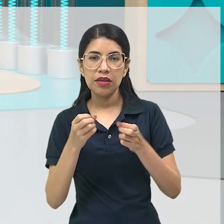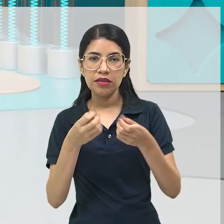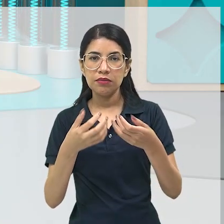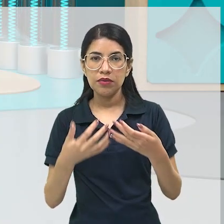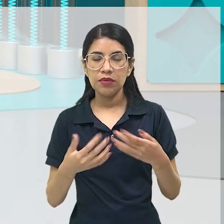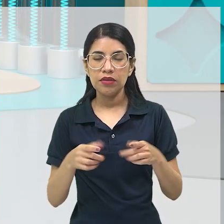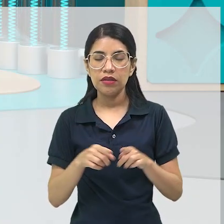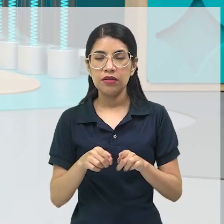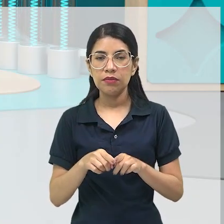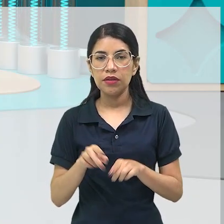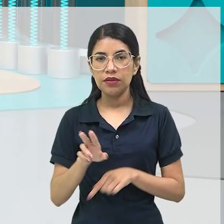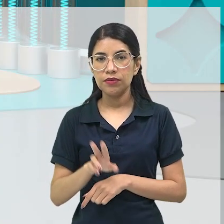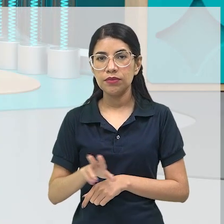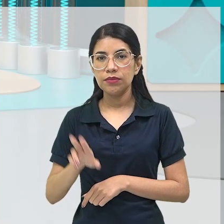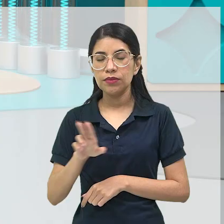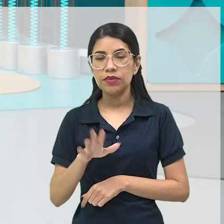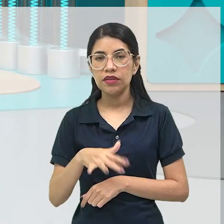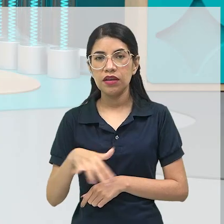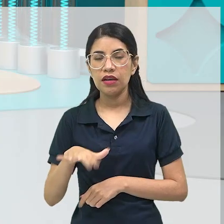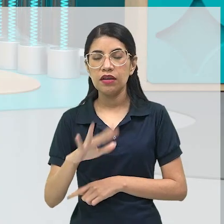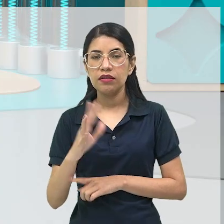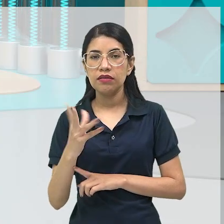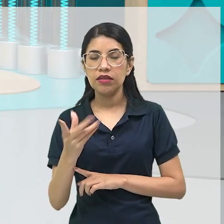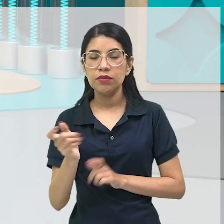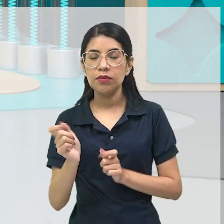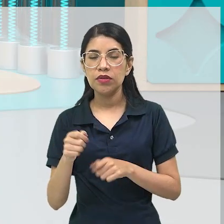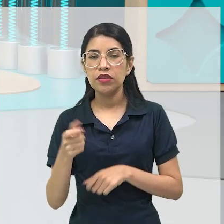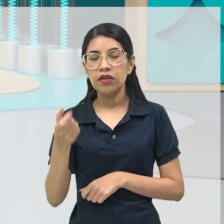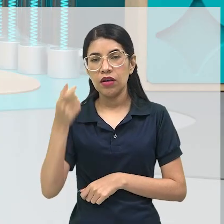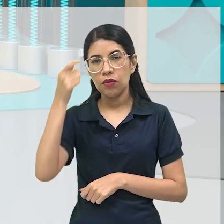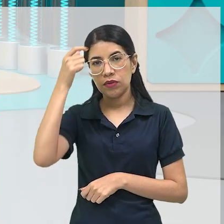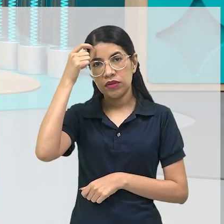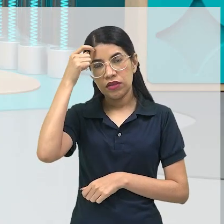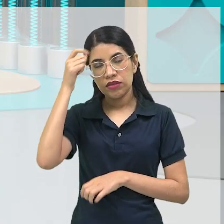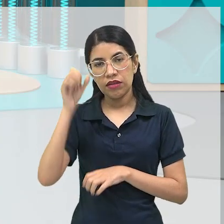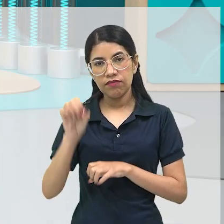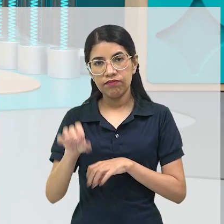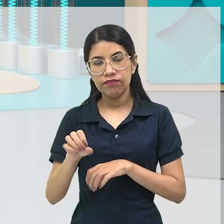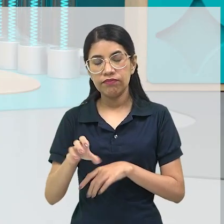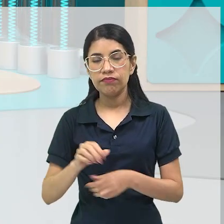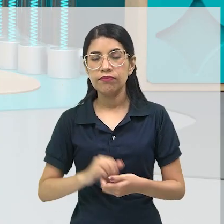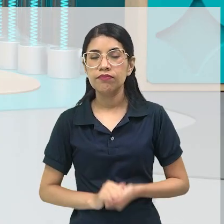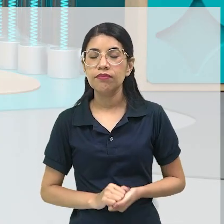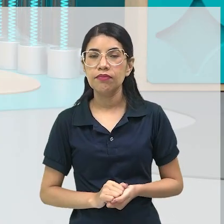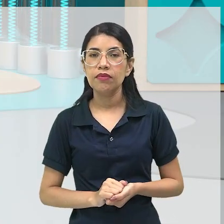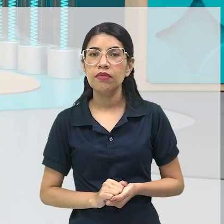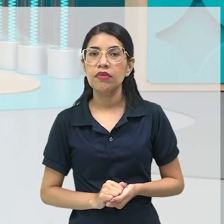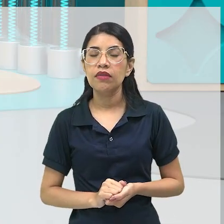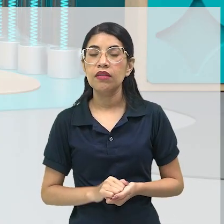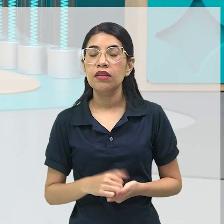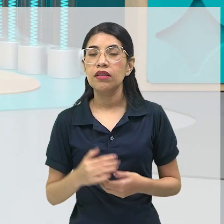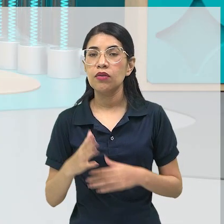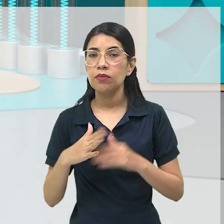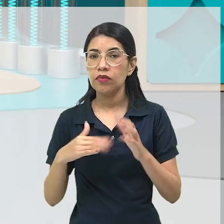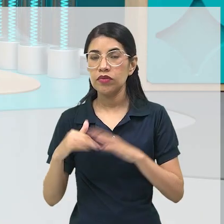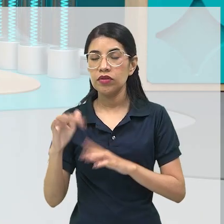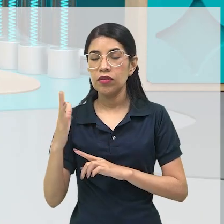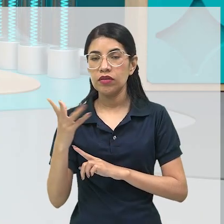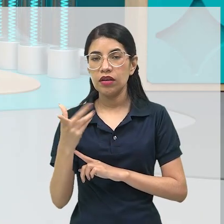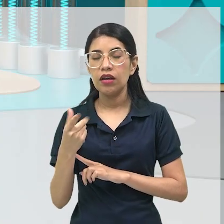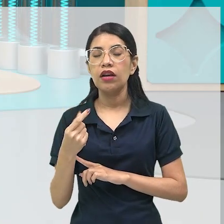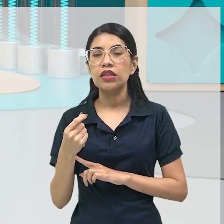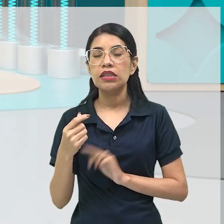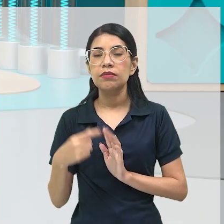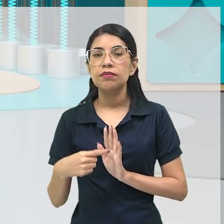que nós utilizamos na arte para conscientizar? Então, esse artista, ele traz pra